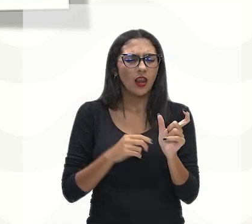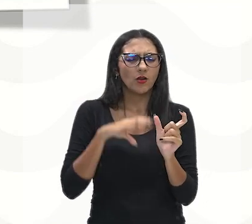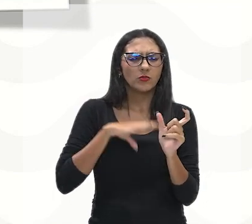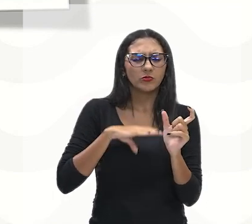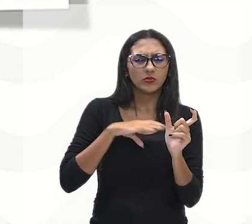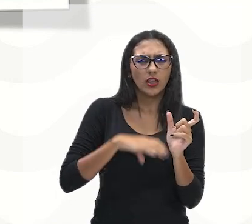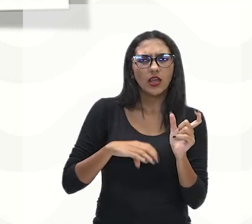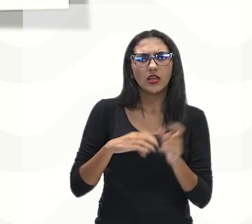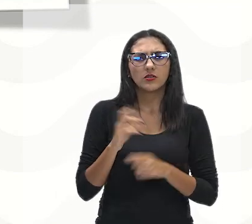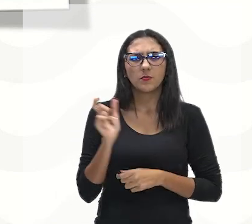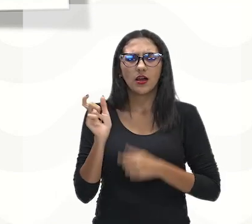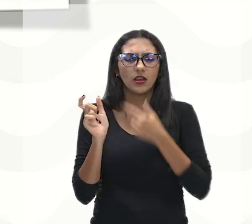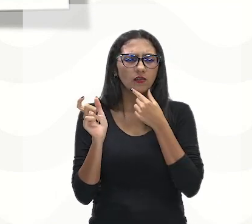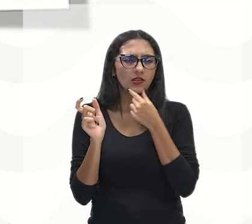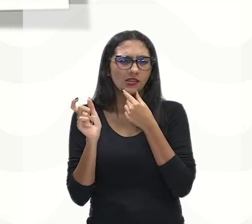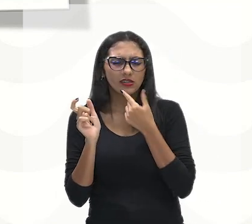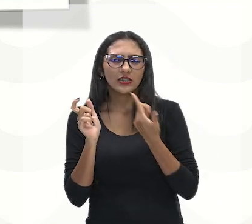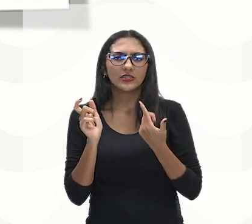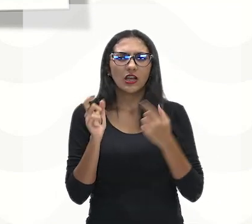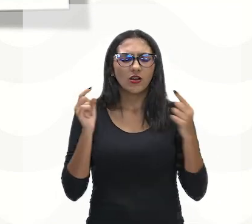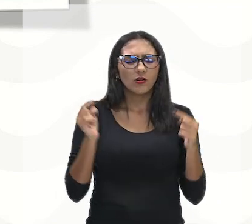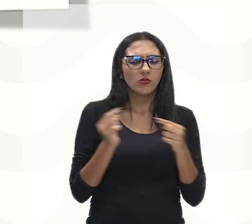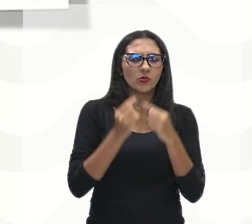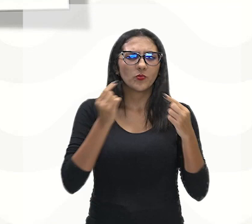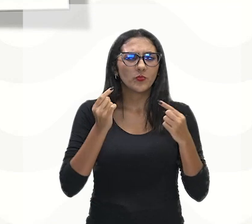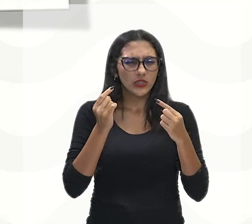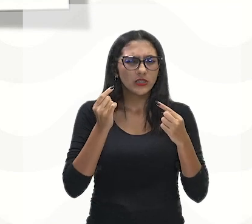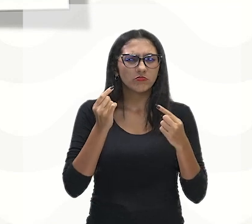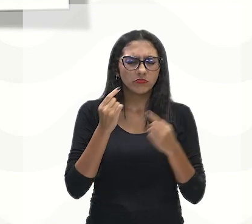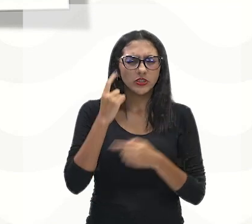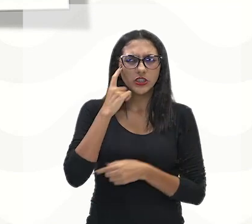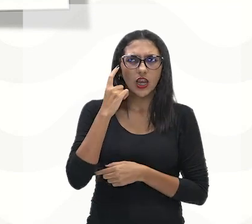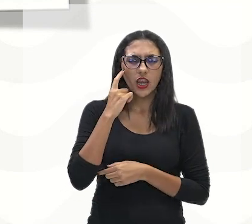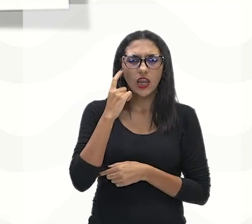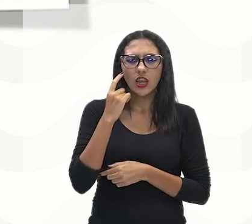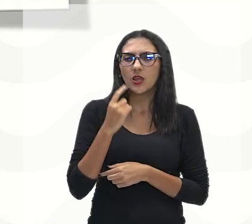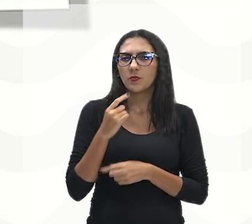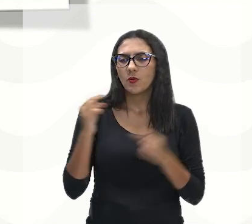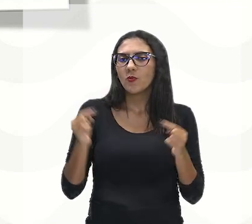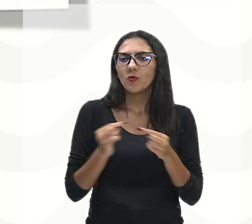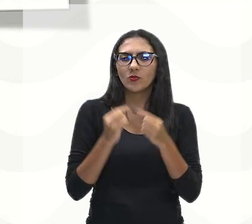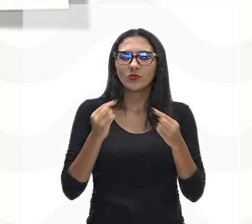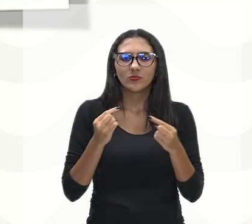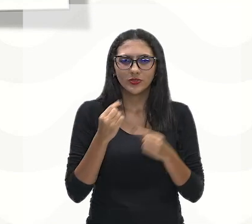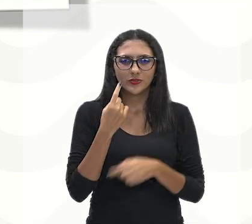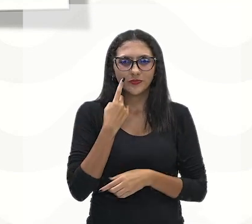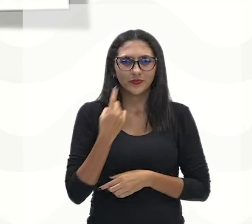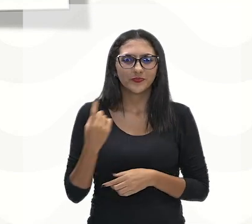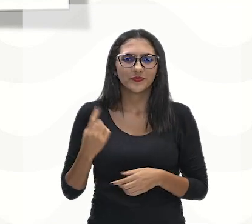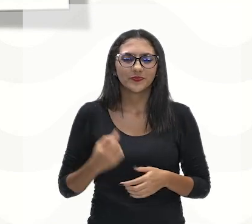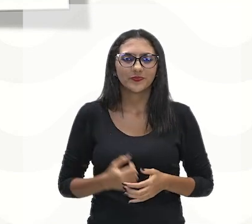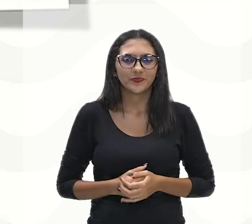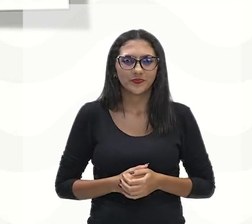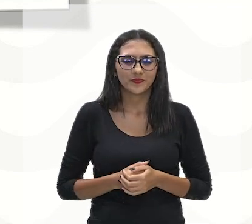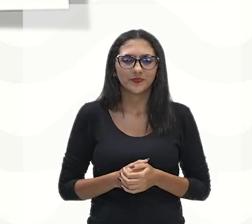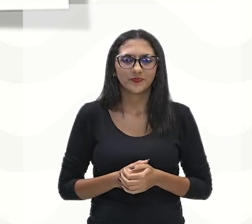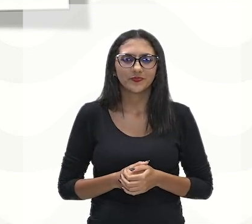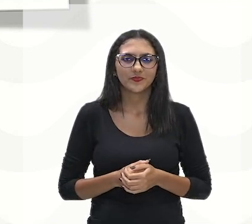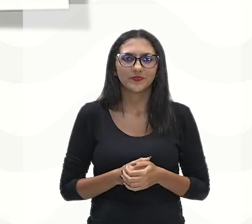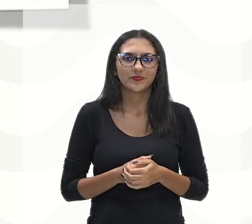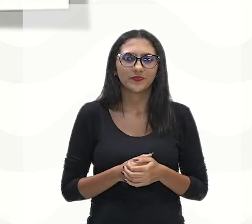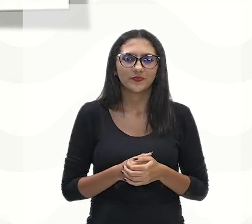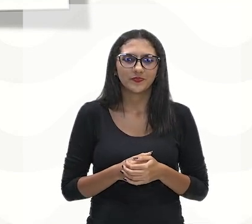Então, ajuda a gente a interpretar. Então, a resposta desse daqui qual é? It's a recipe.